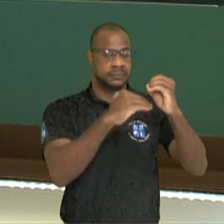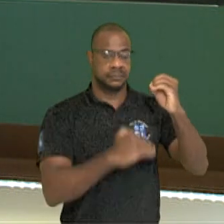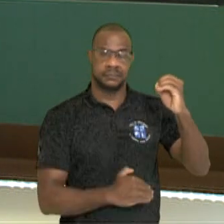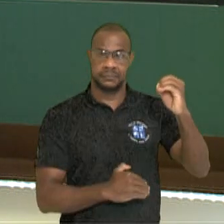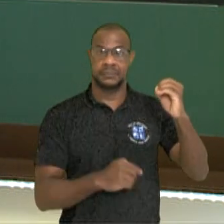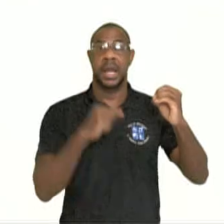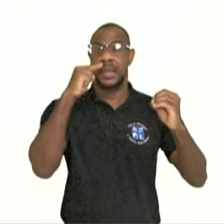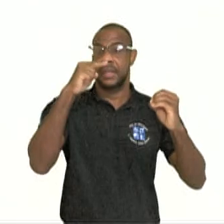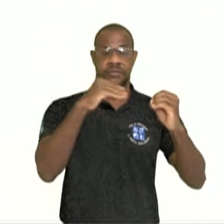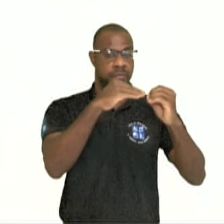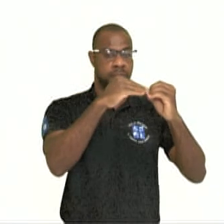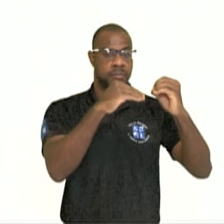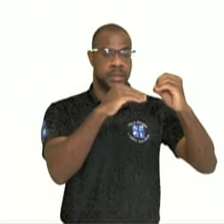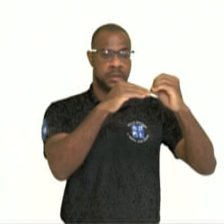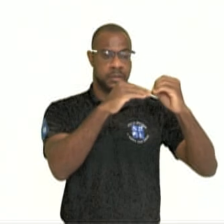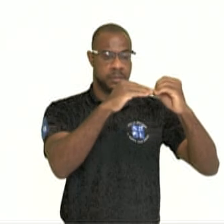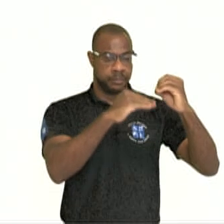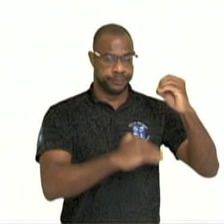zero, ok?